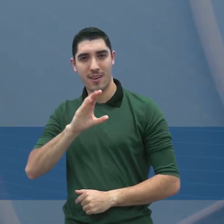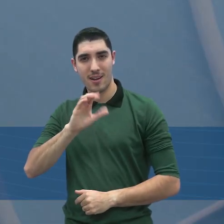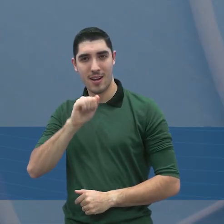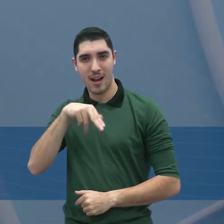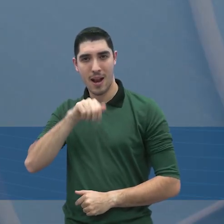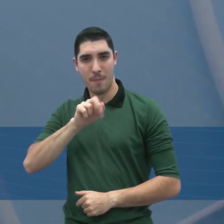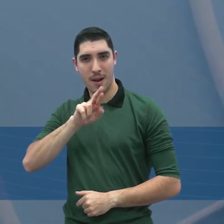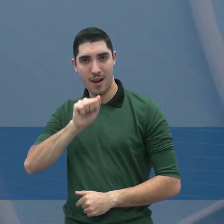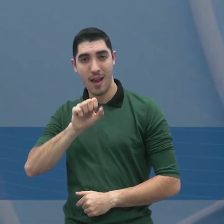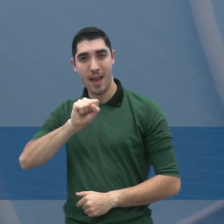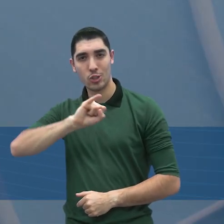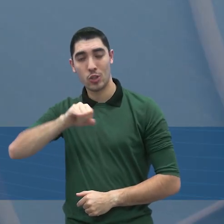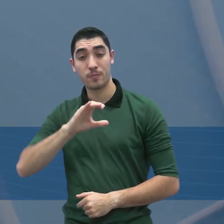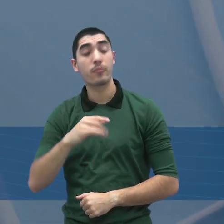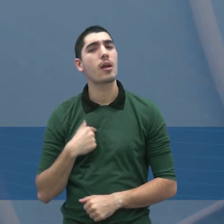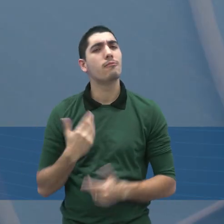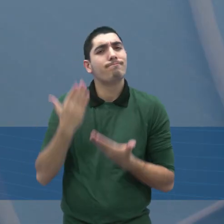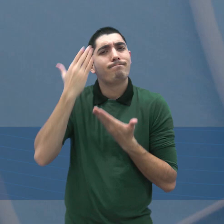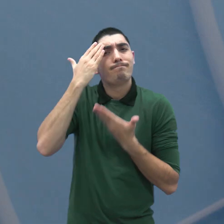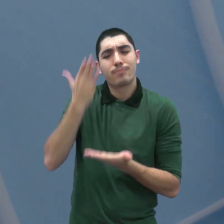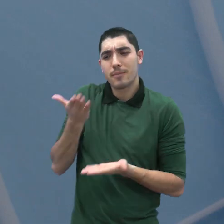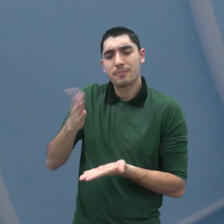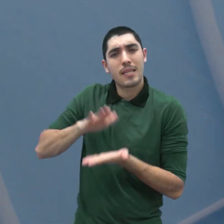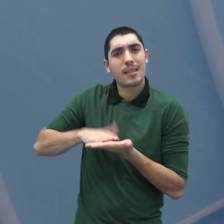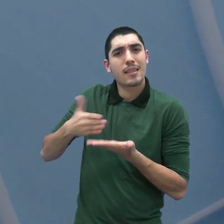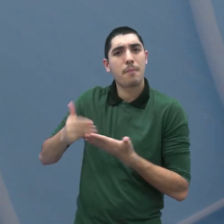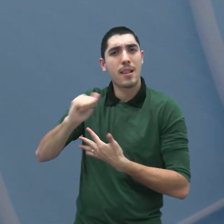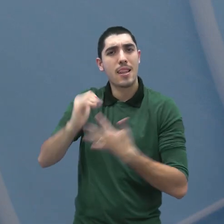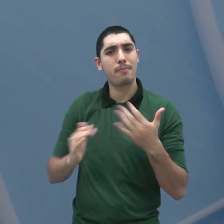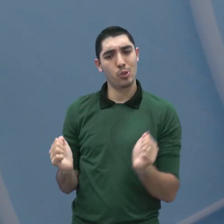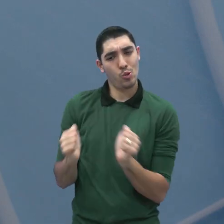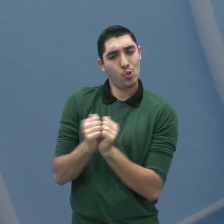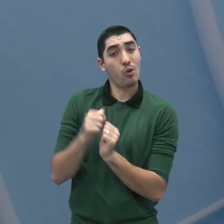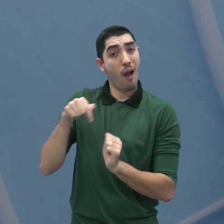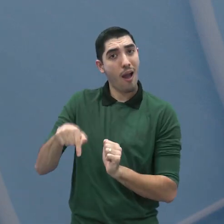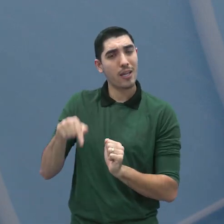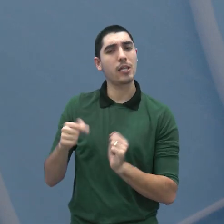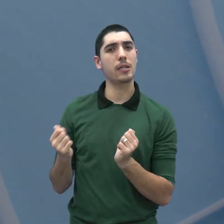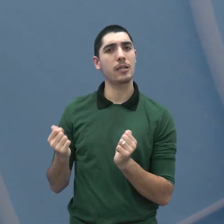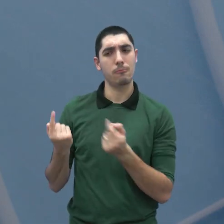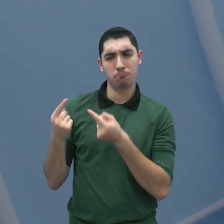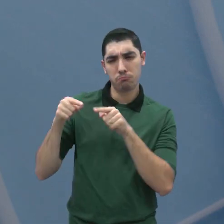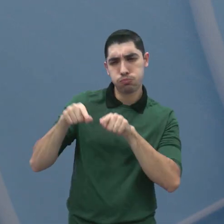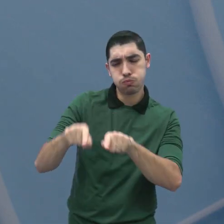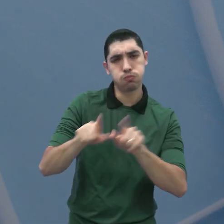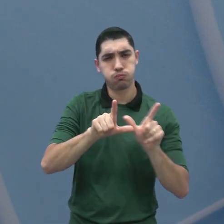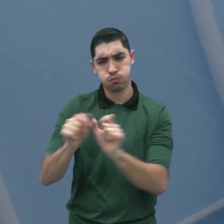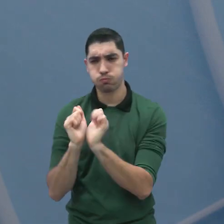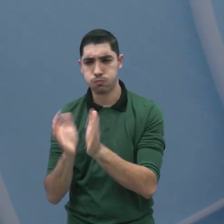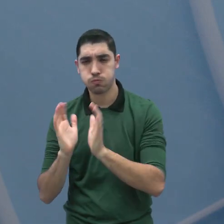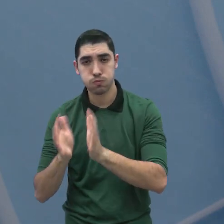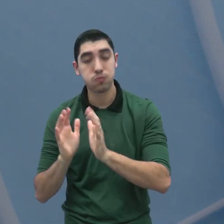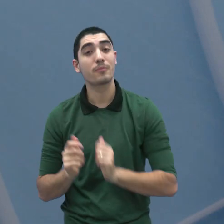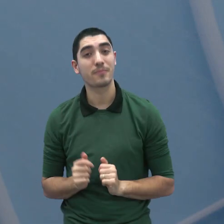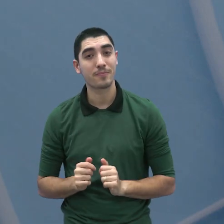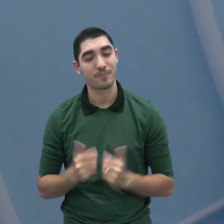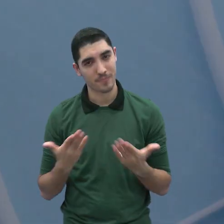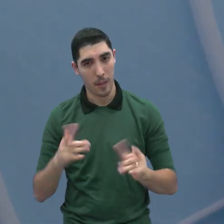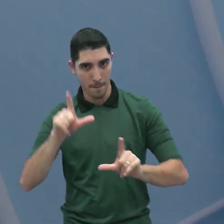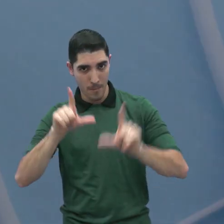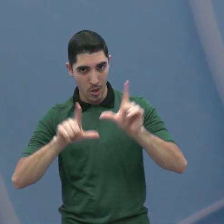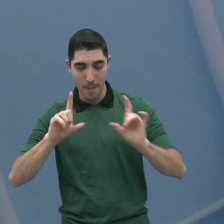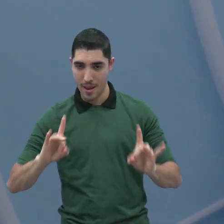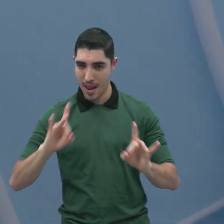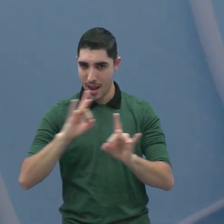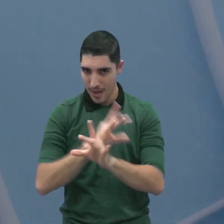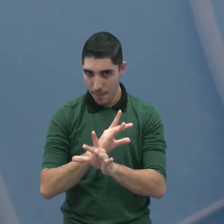@tvcâmarasjc. Quero agradecer a equipe de Libras também, que esteve conosco mais uma vez durante todo o Diálogos. E ficamos por aqui,